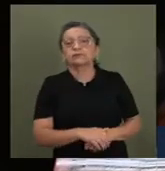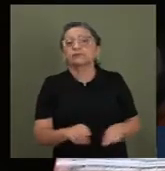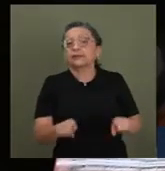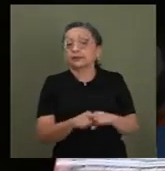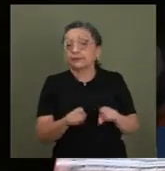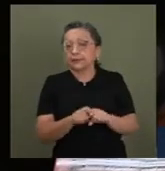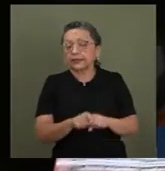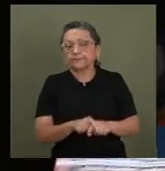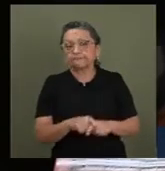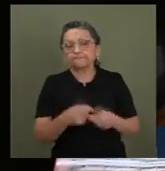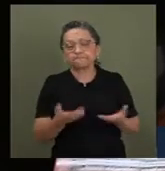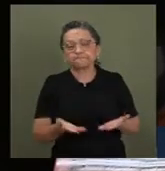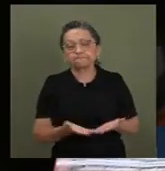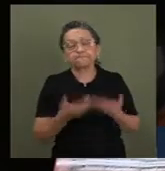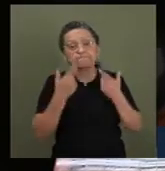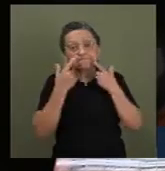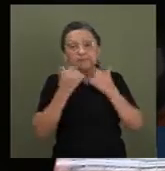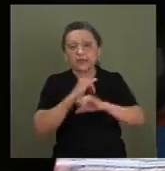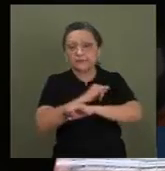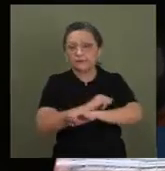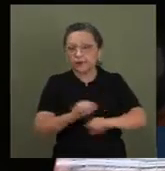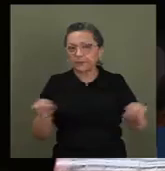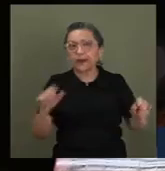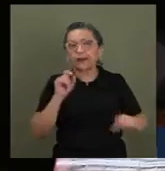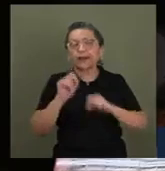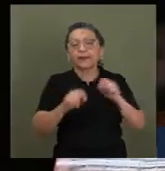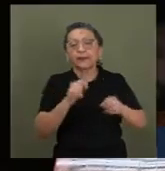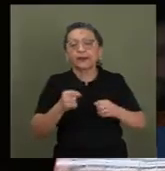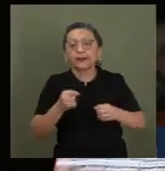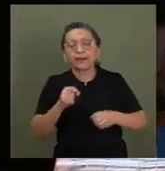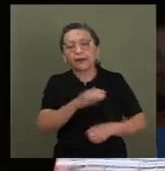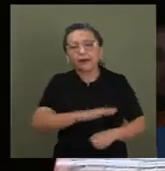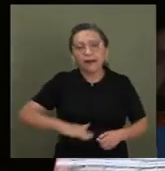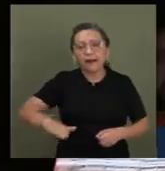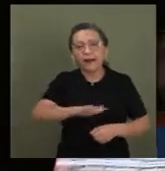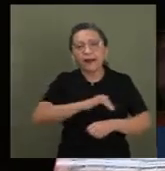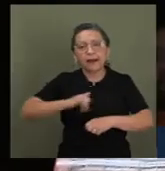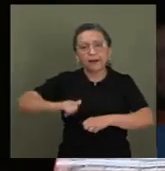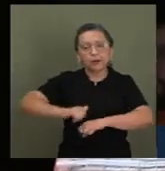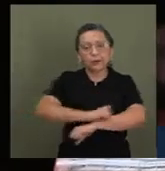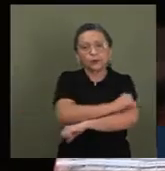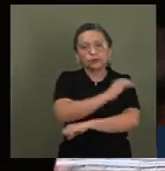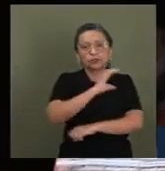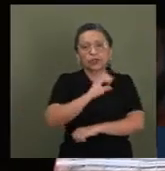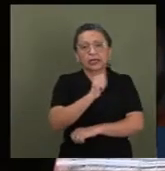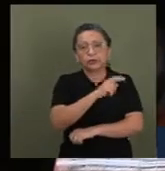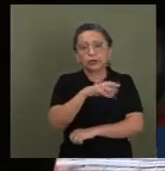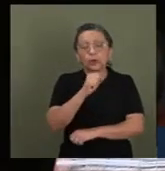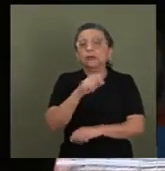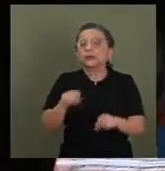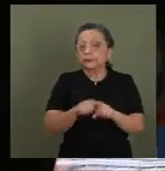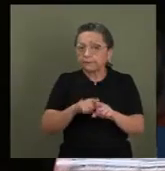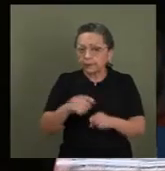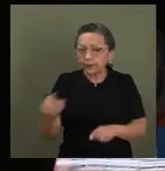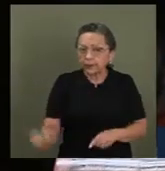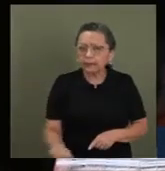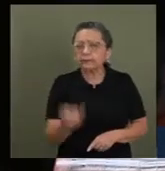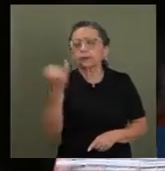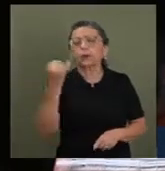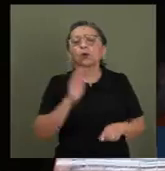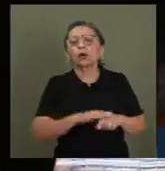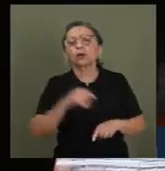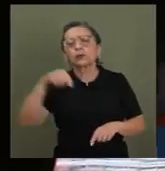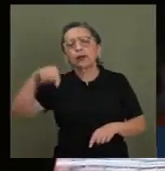também registrar que a base aérea de Canoas foi fundamental quando o